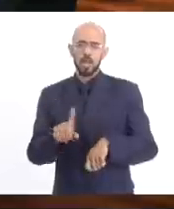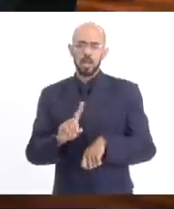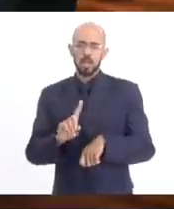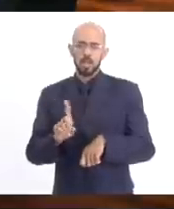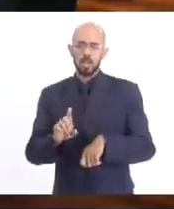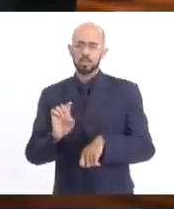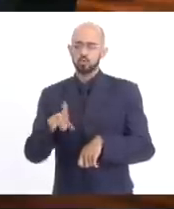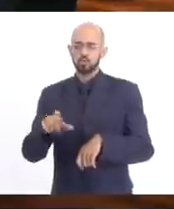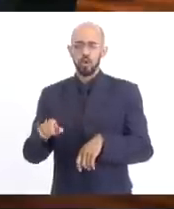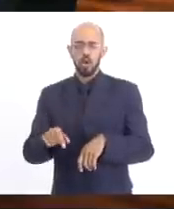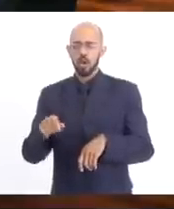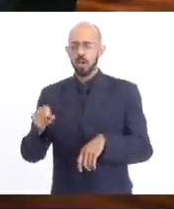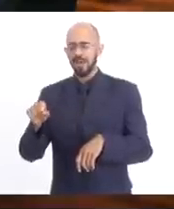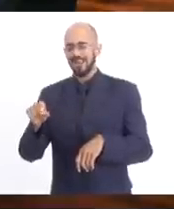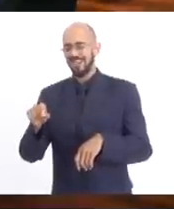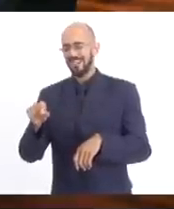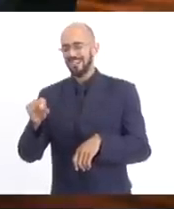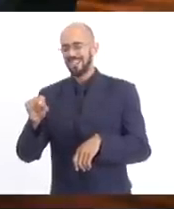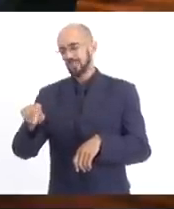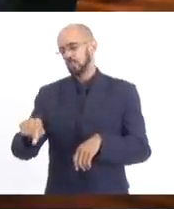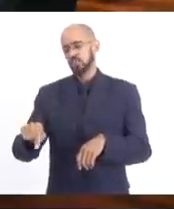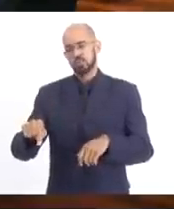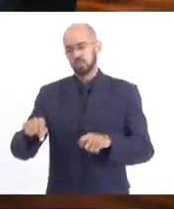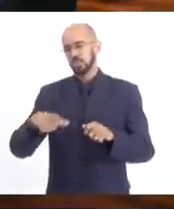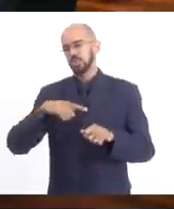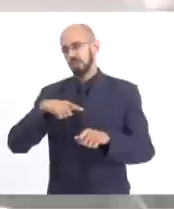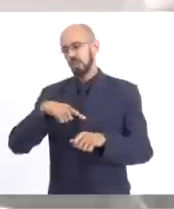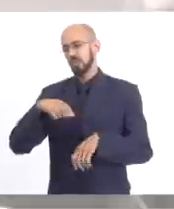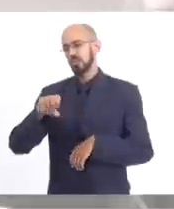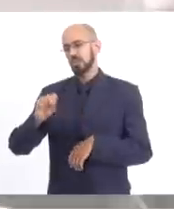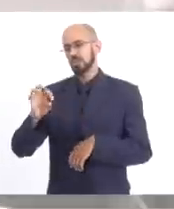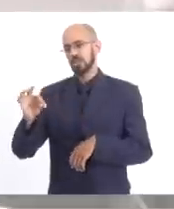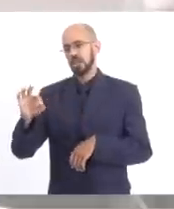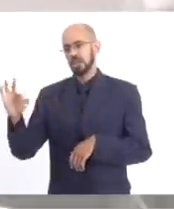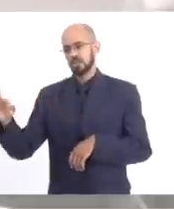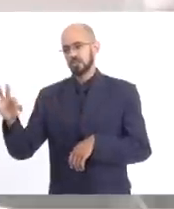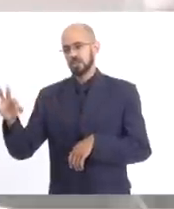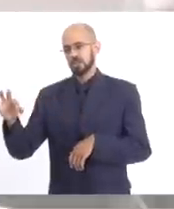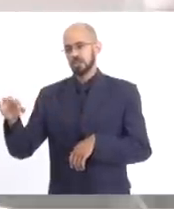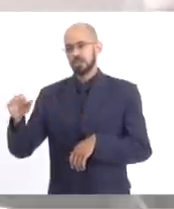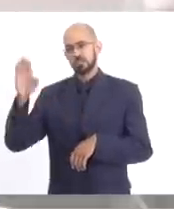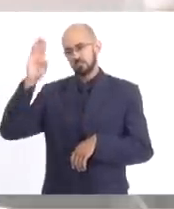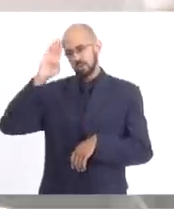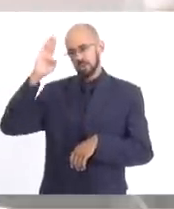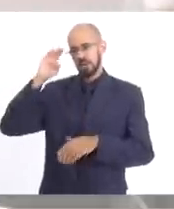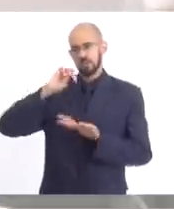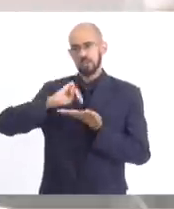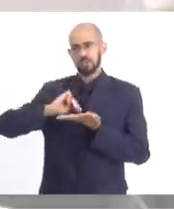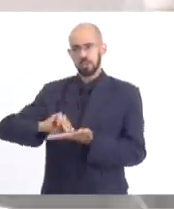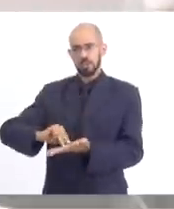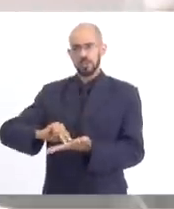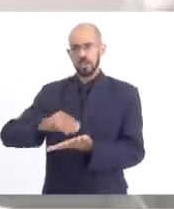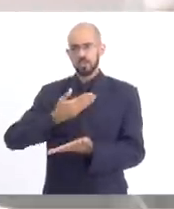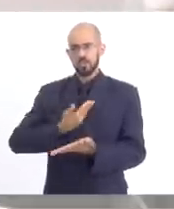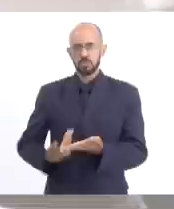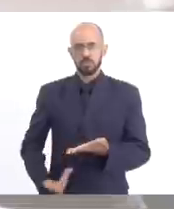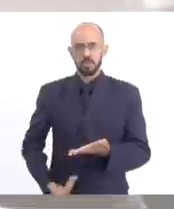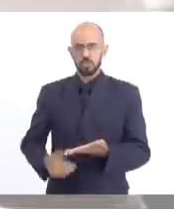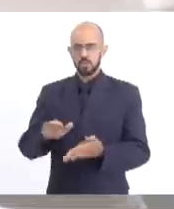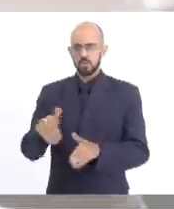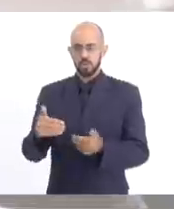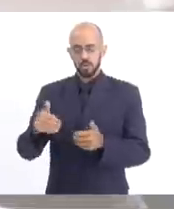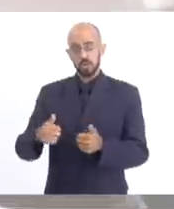em relação ao STF. Eu não tenho dúvida que, pela lei, ainda mais sendo uma mensagem do governo. Pode. Está superada. Então a gente